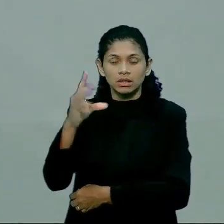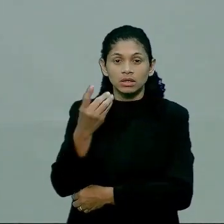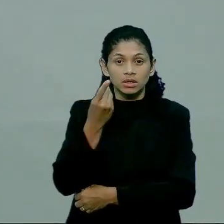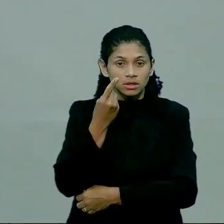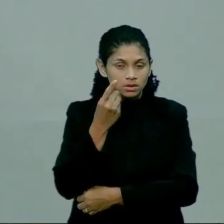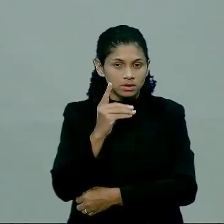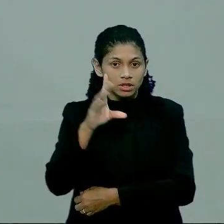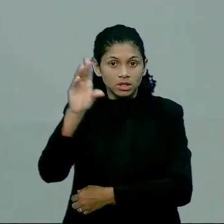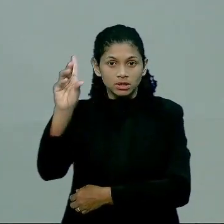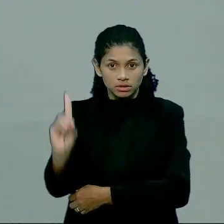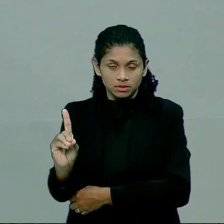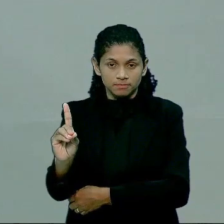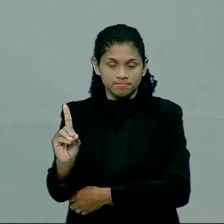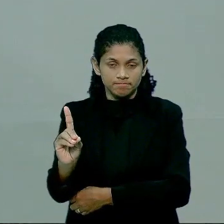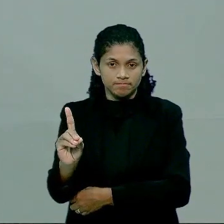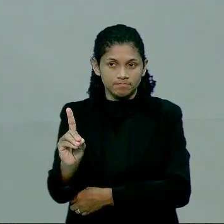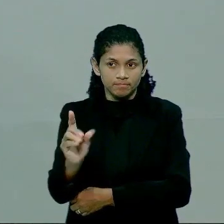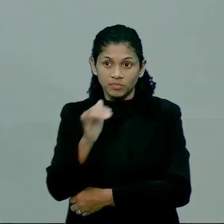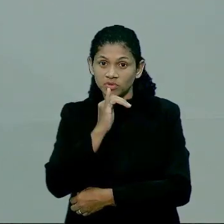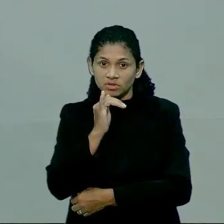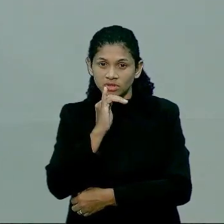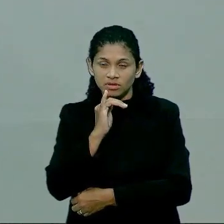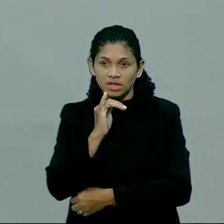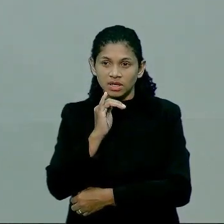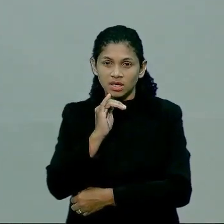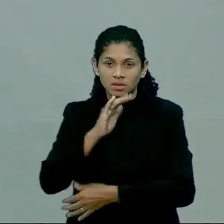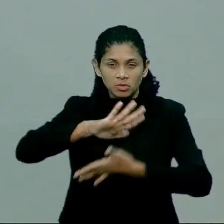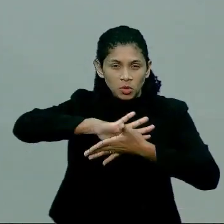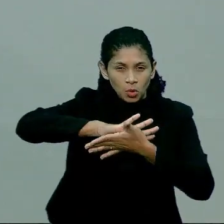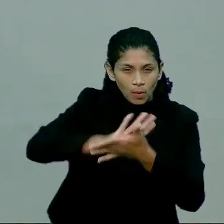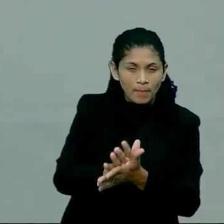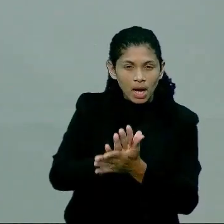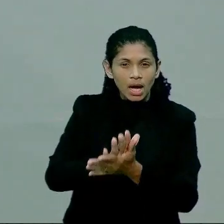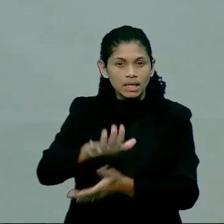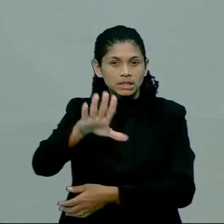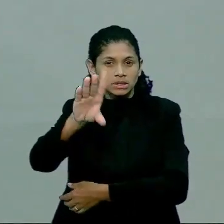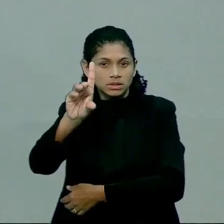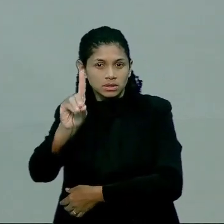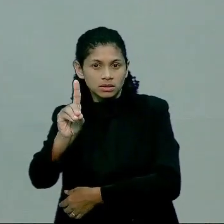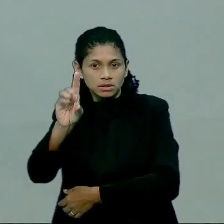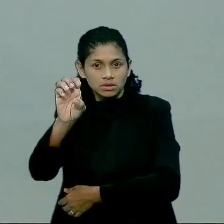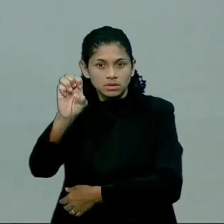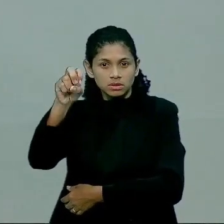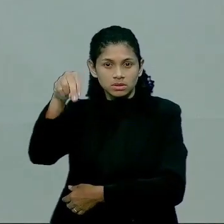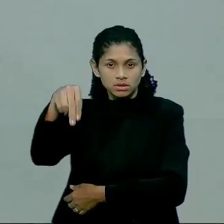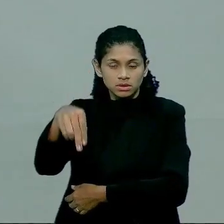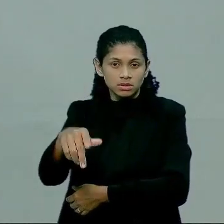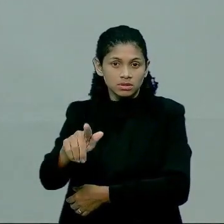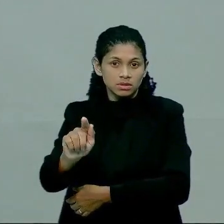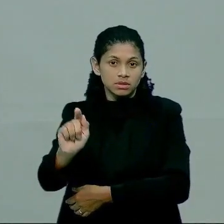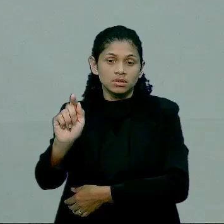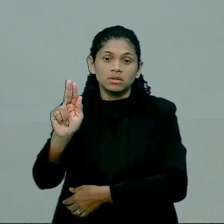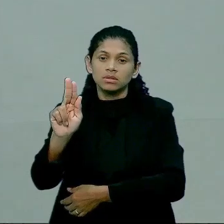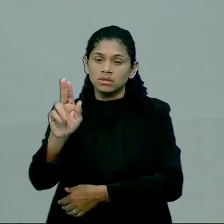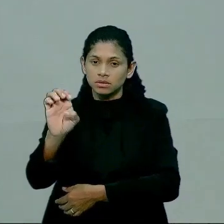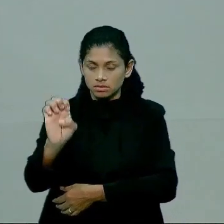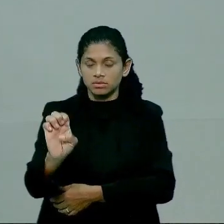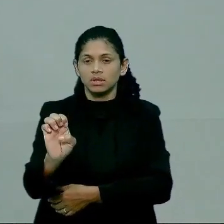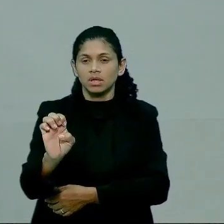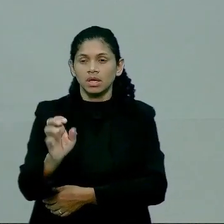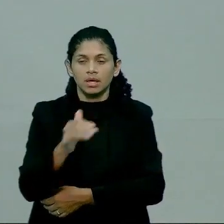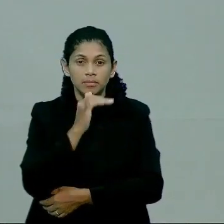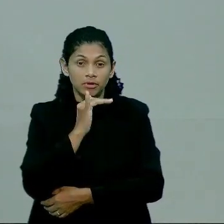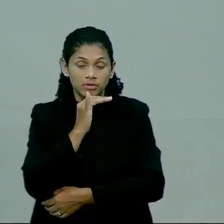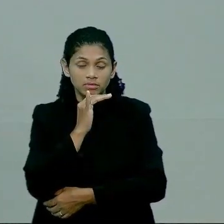o dia do combate à dengue aqui né ou a campanha amarela Rosa essas coisas que tem aí dentro de cada mês